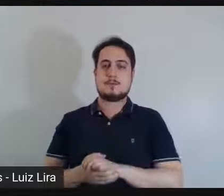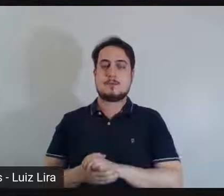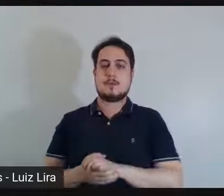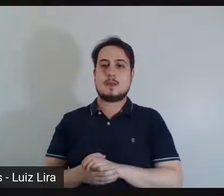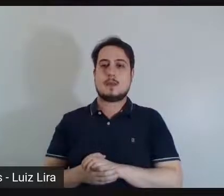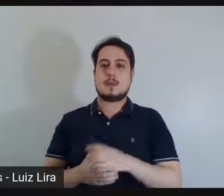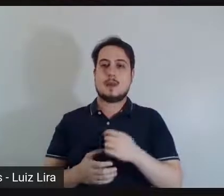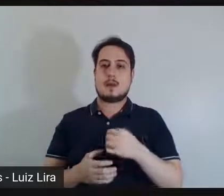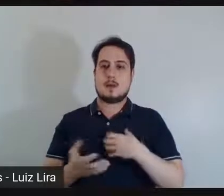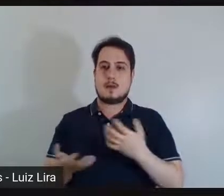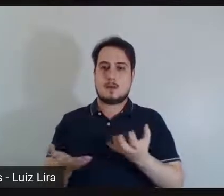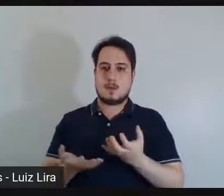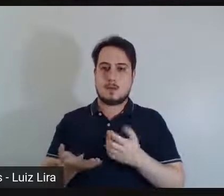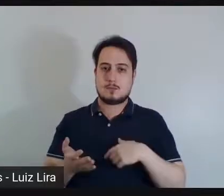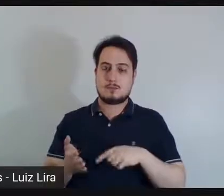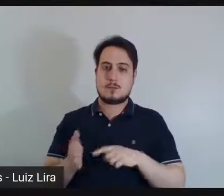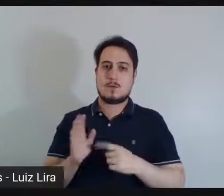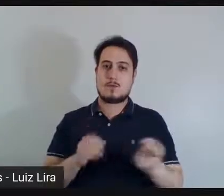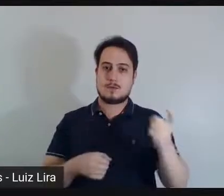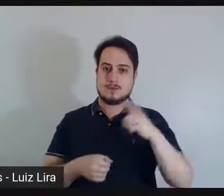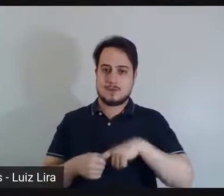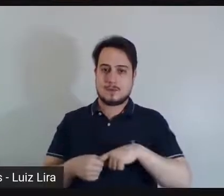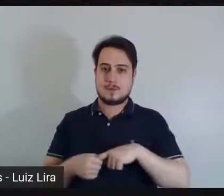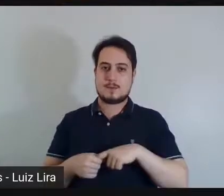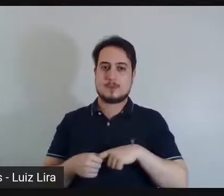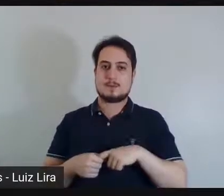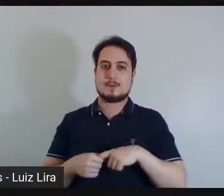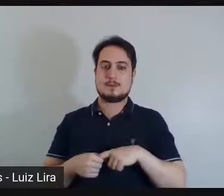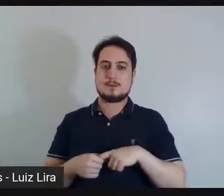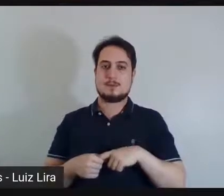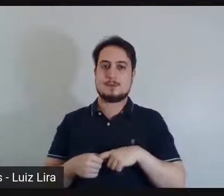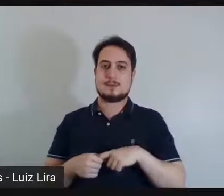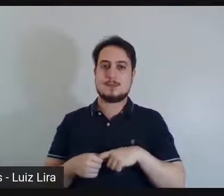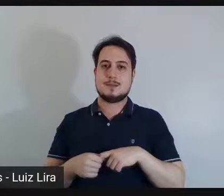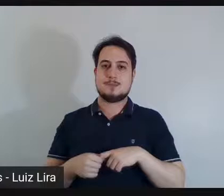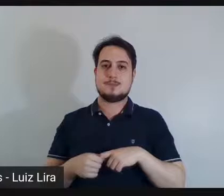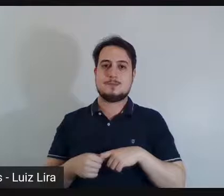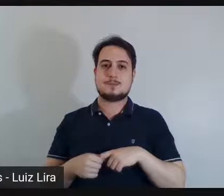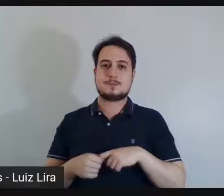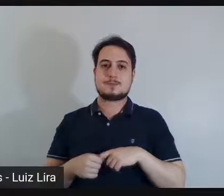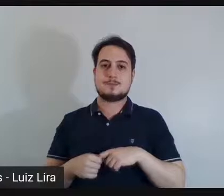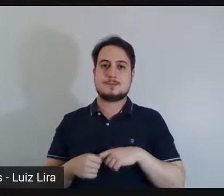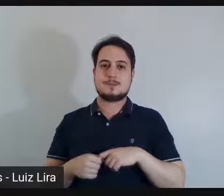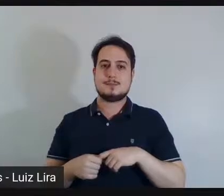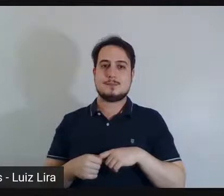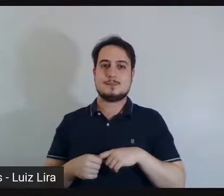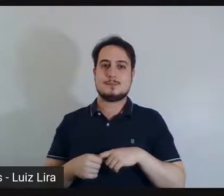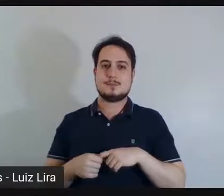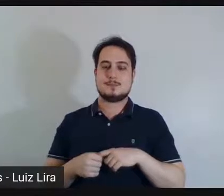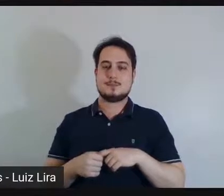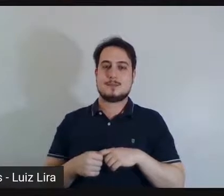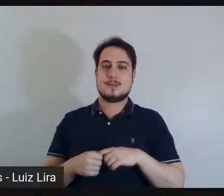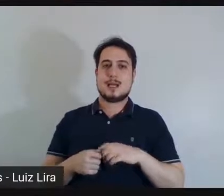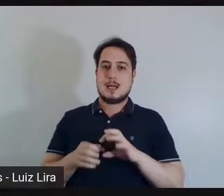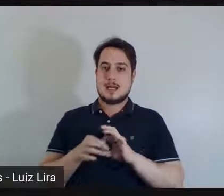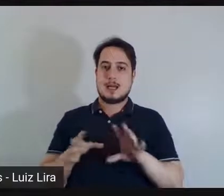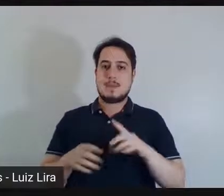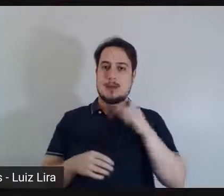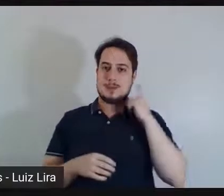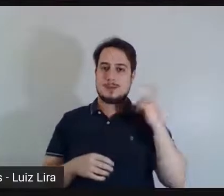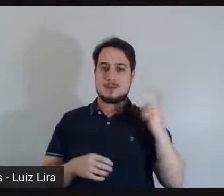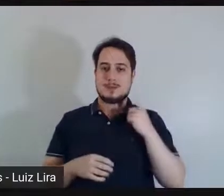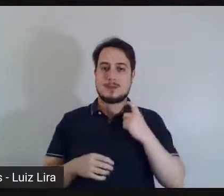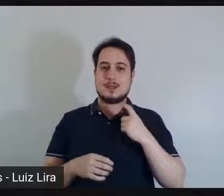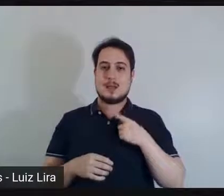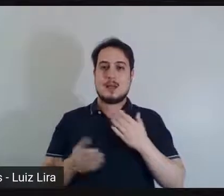a posição do André, mas você já voltou, né? Então, você está sem som aí, tem que habilitar o som. Eu